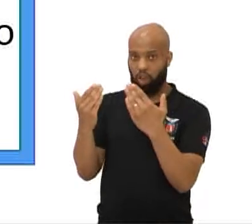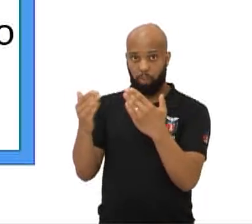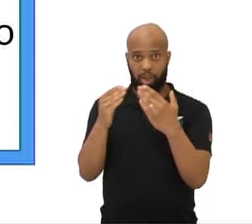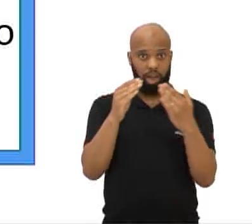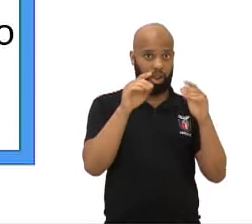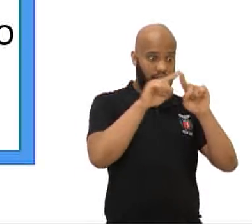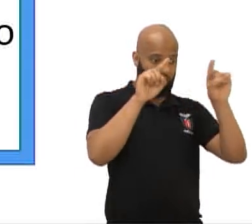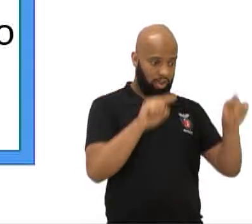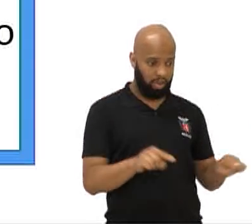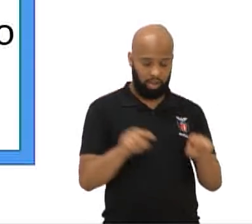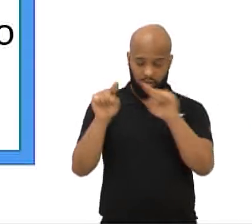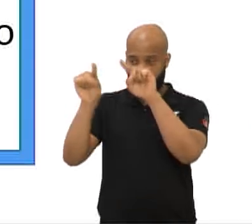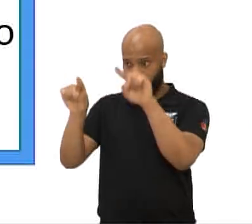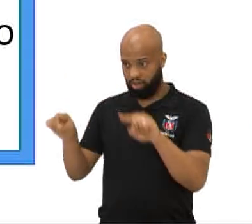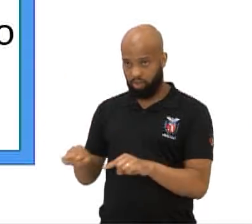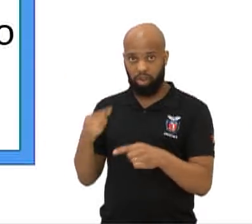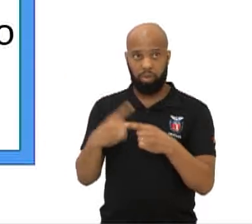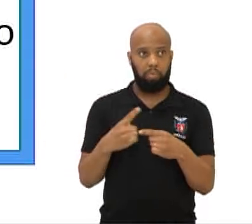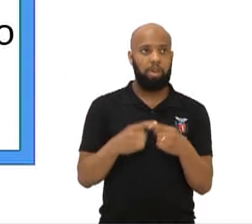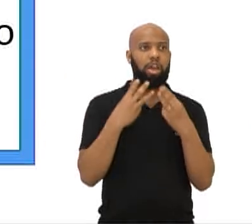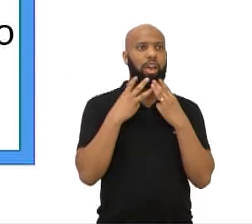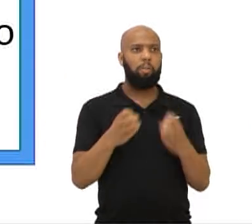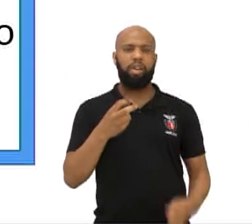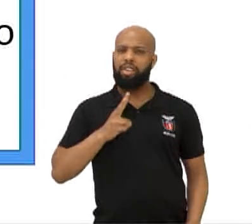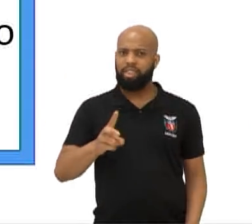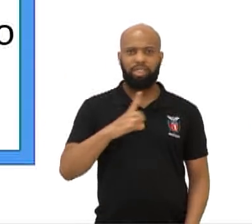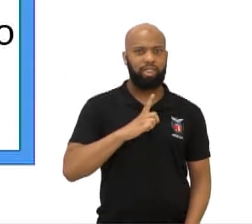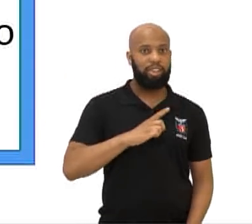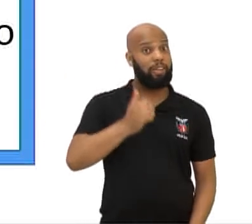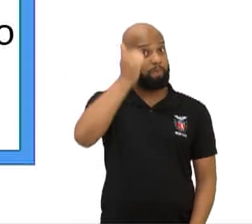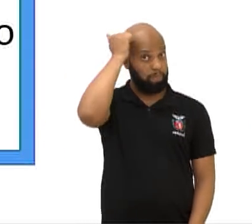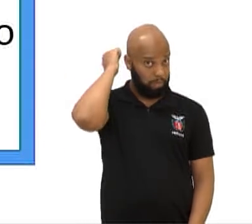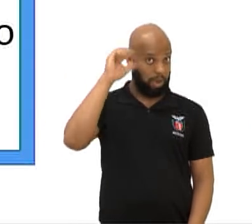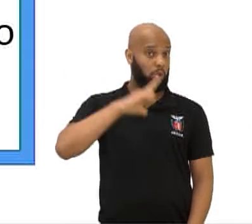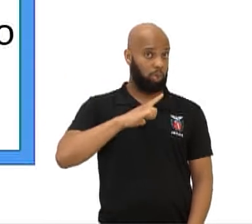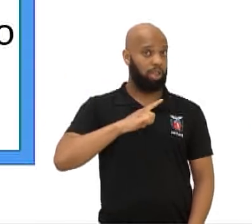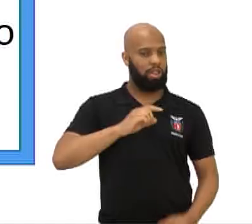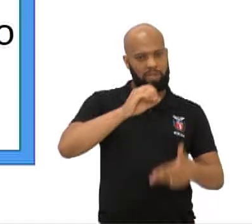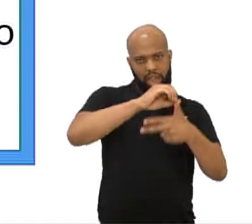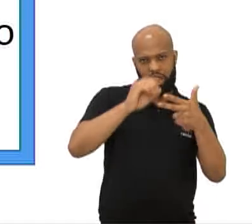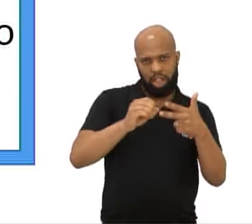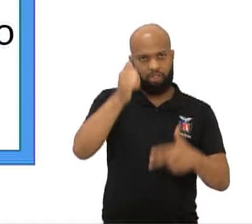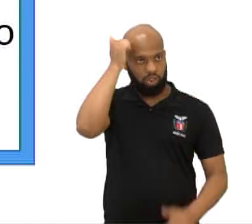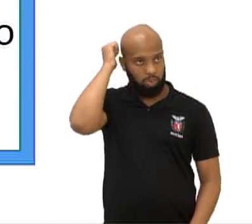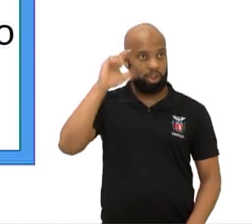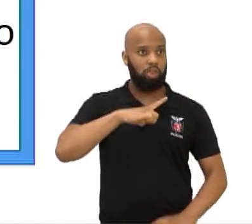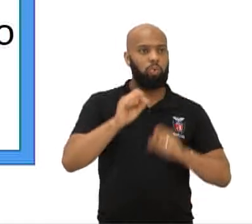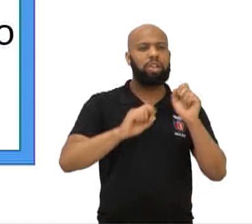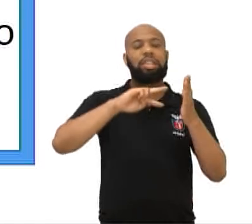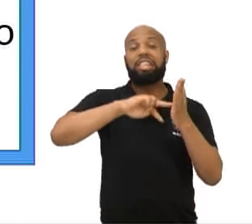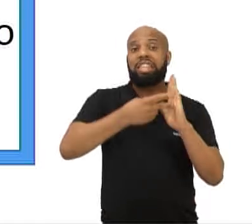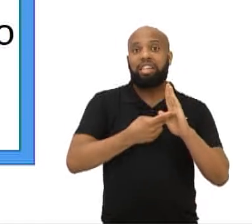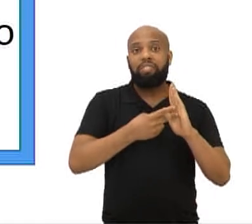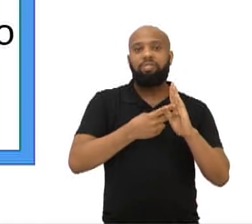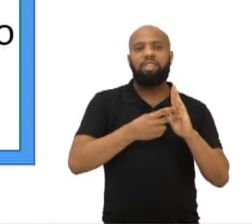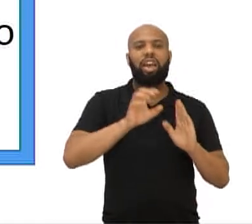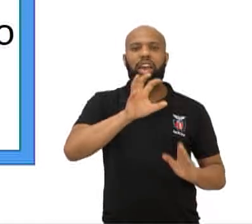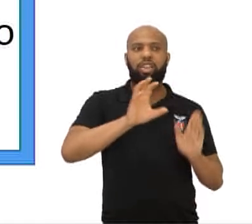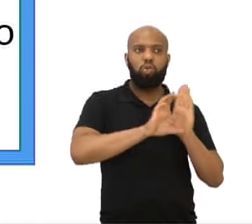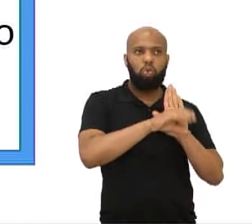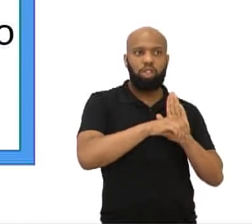Vocês estão vendo que o Marx tem muita atividade, ele cai recorrentemente no vestibular. Então, mais-valia são as horas dentro da